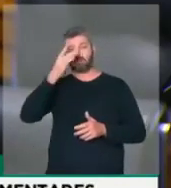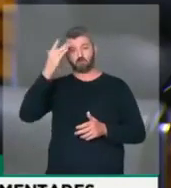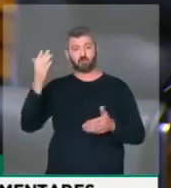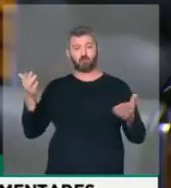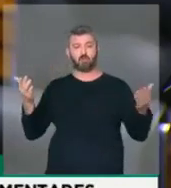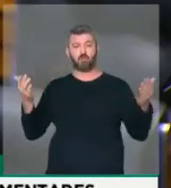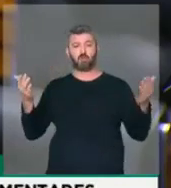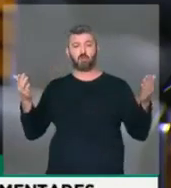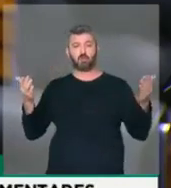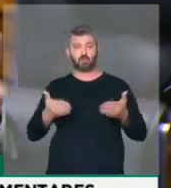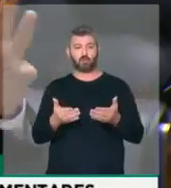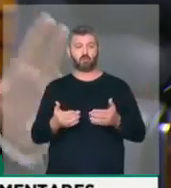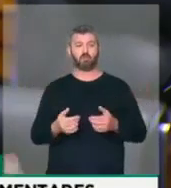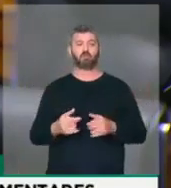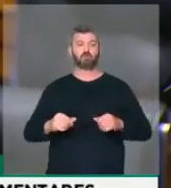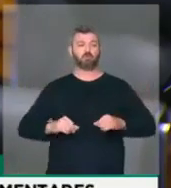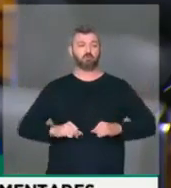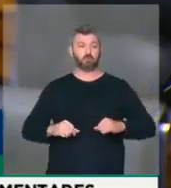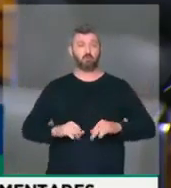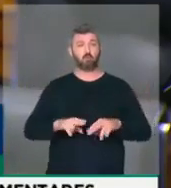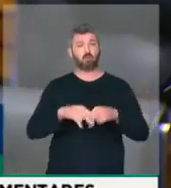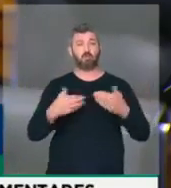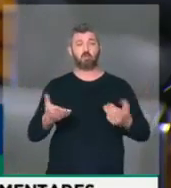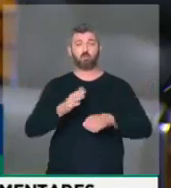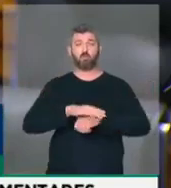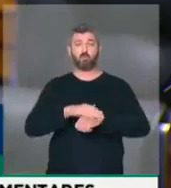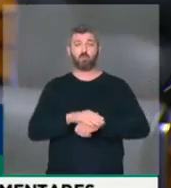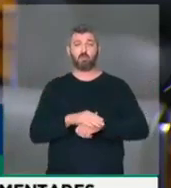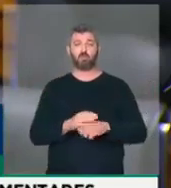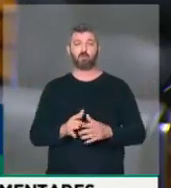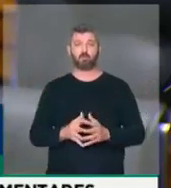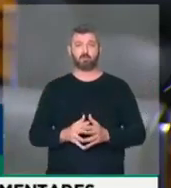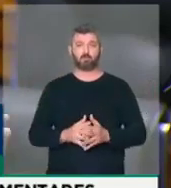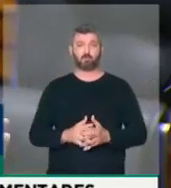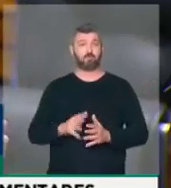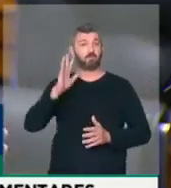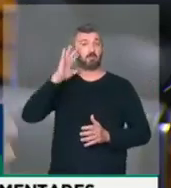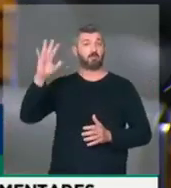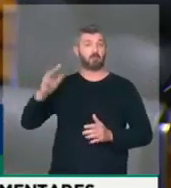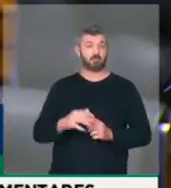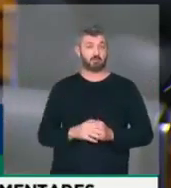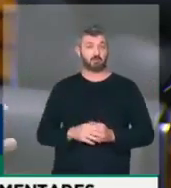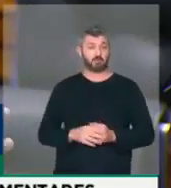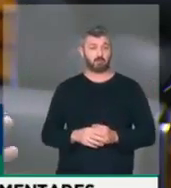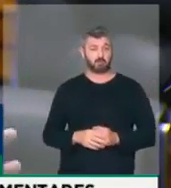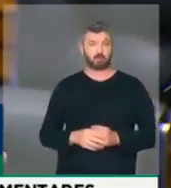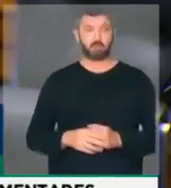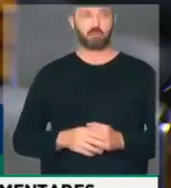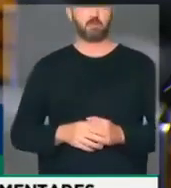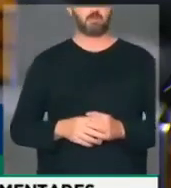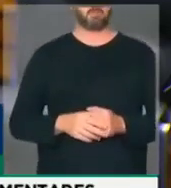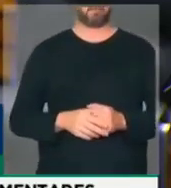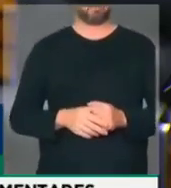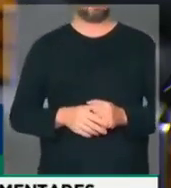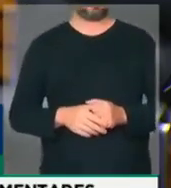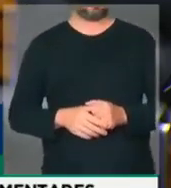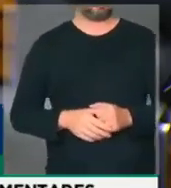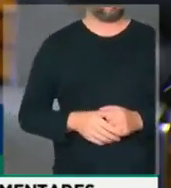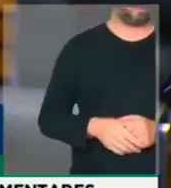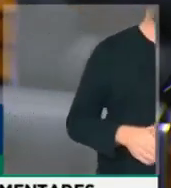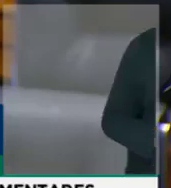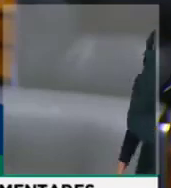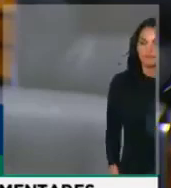deputado Renildo, vitimados por esse momento que vive o Brasil. Imagine o que pensa as familiares das